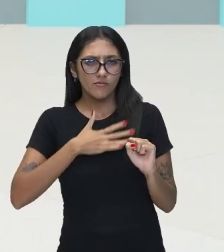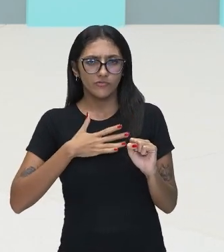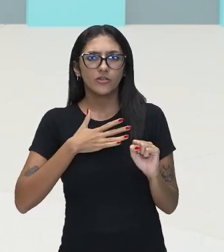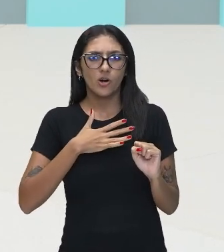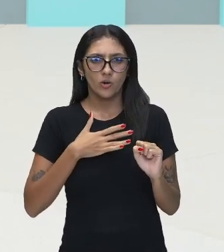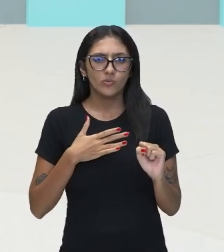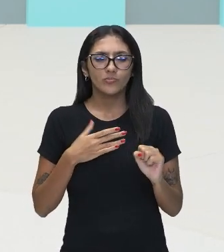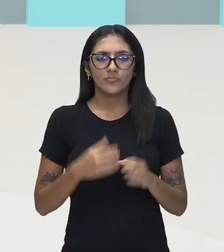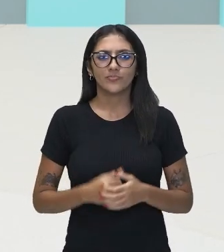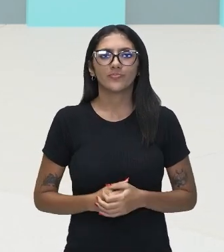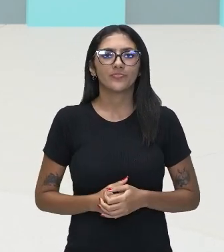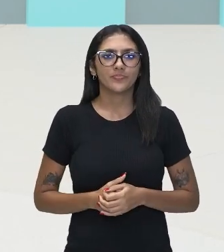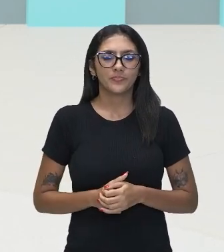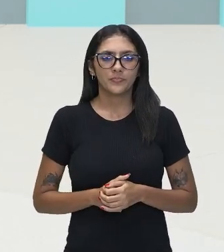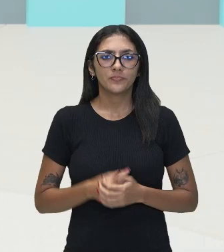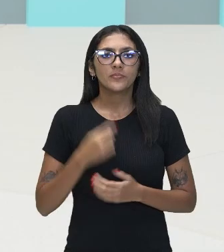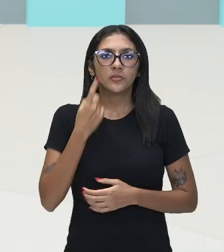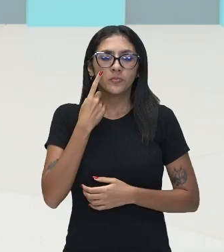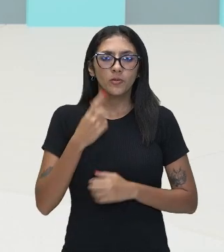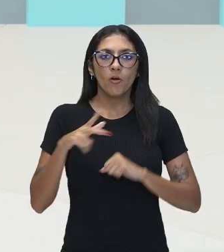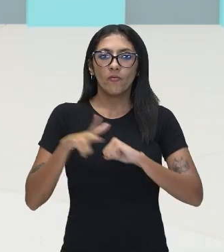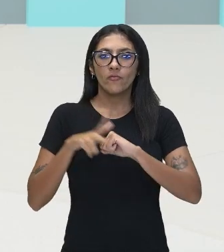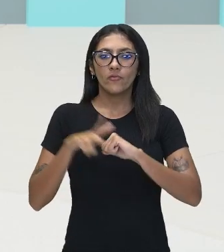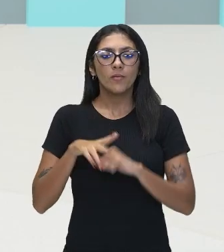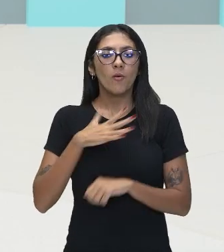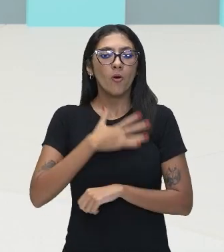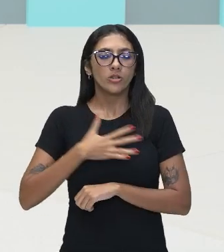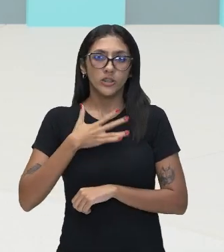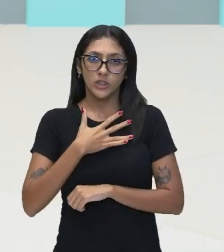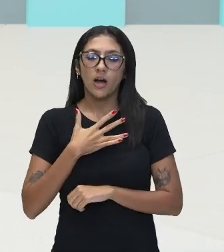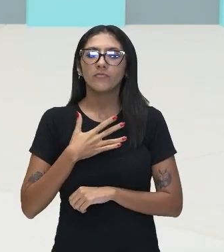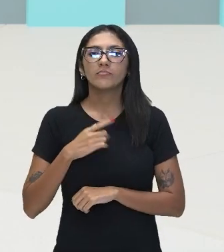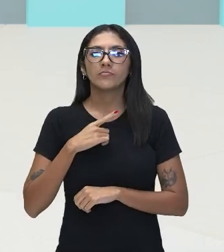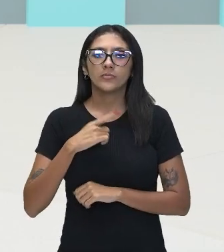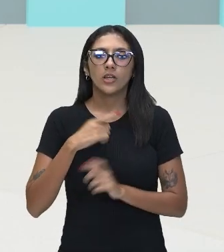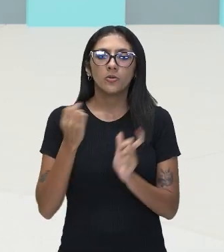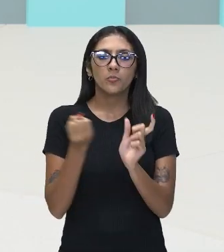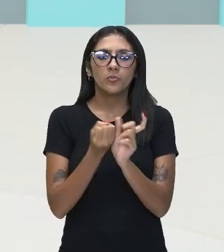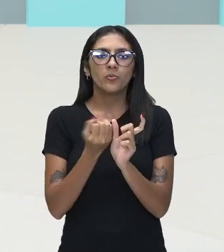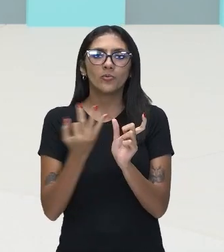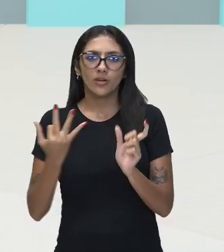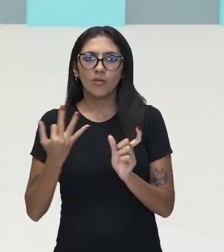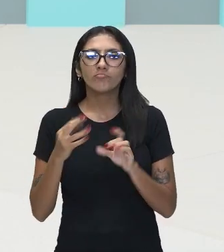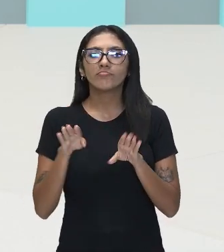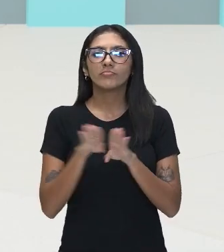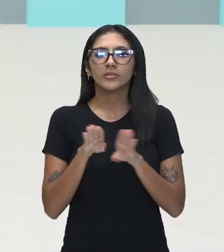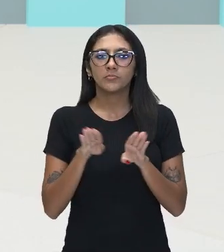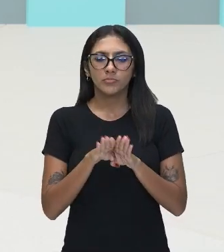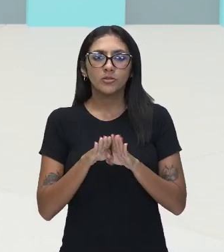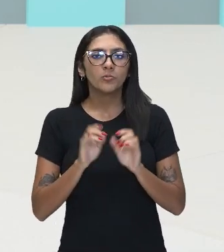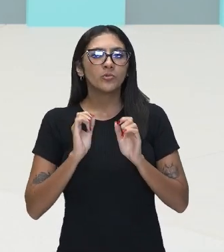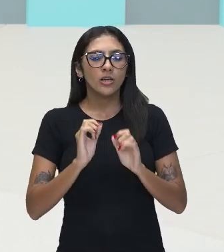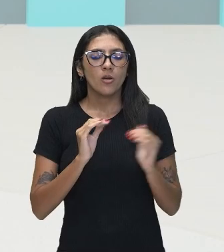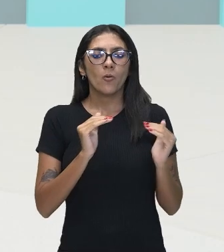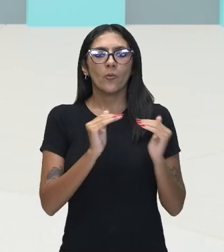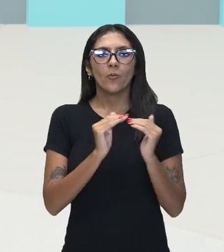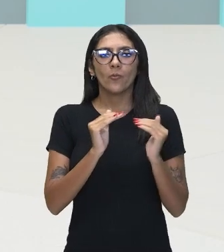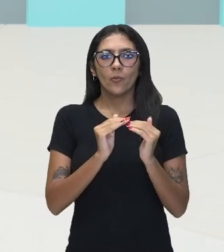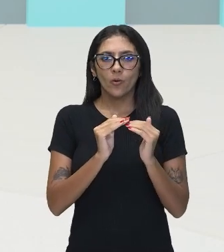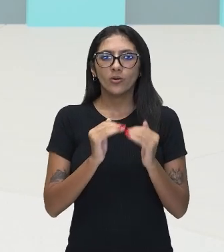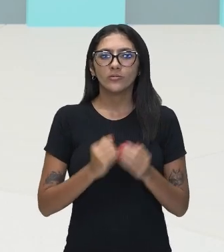carinhoso de ser. O verbo gostar aí está no plural, porque está concordando com o